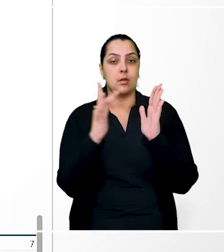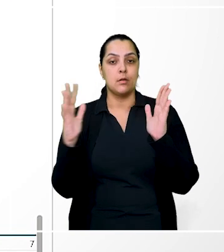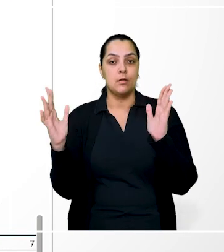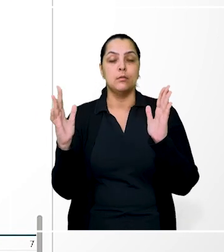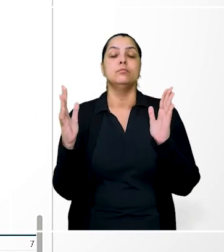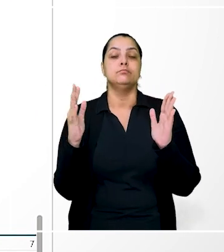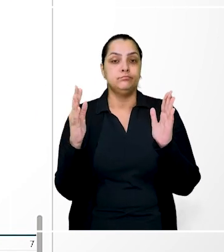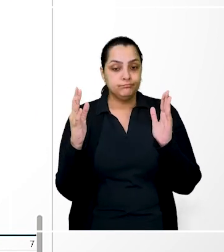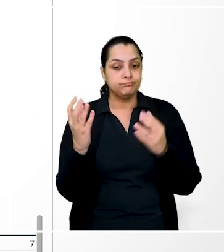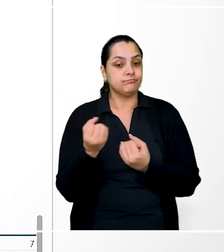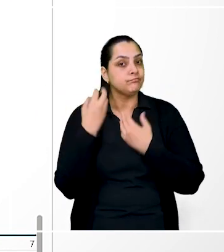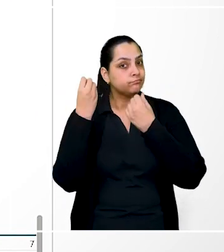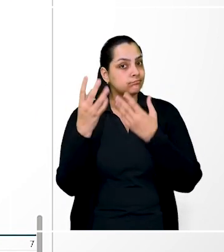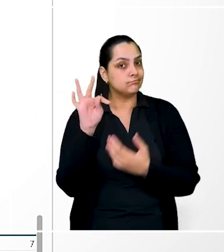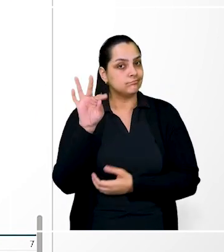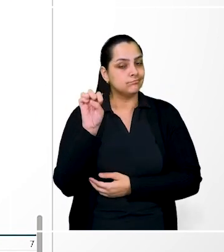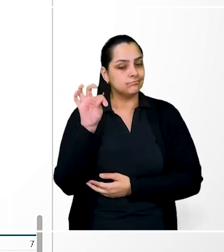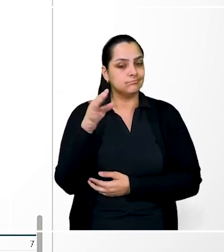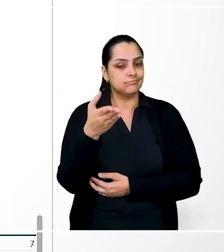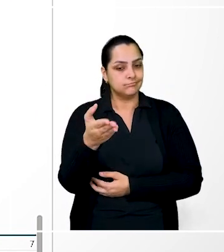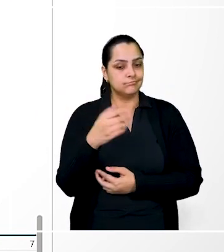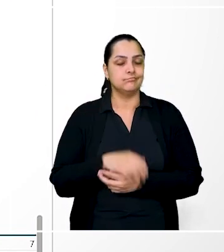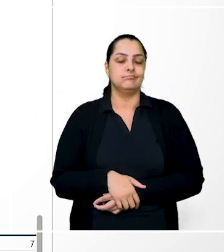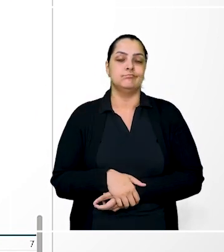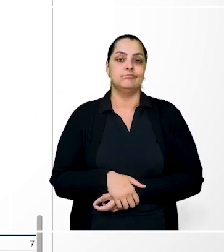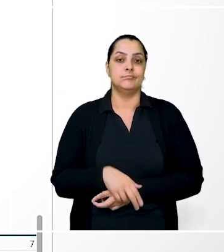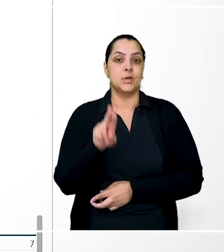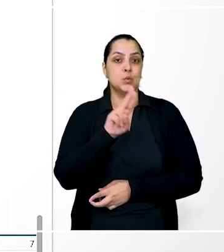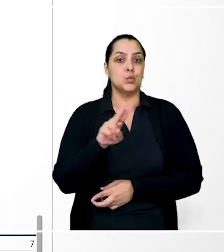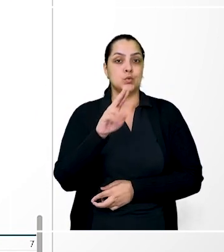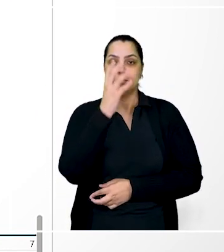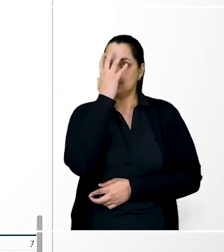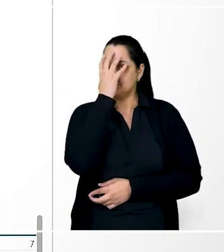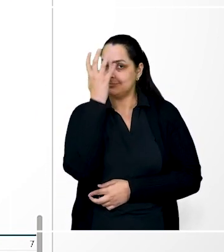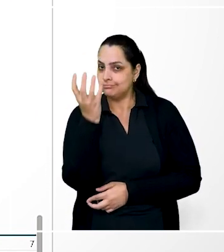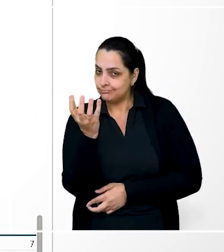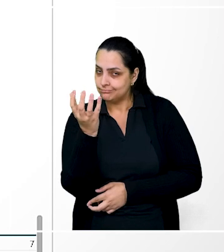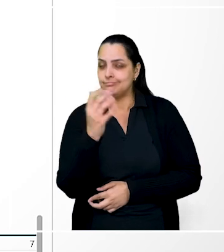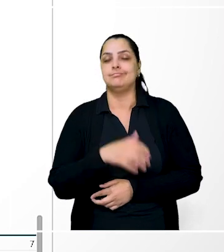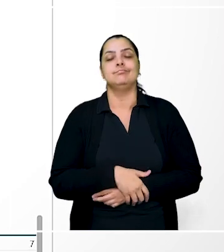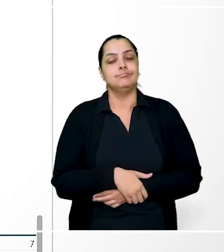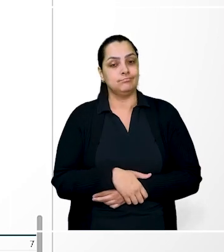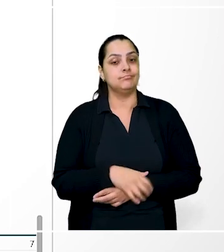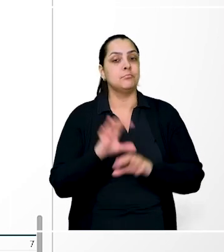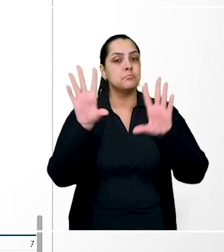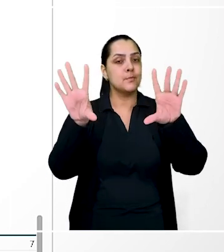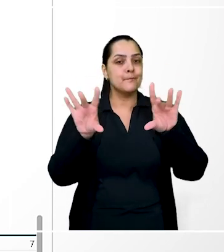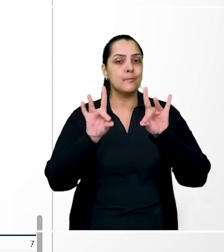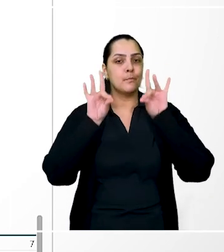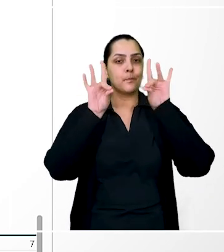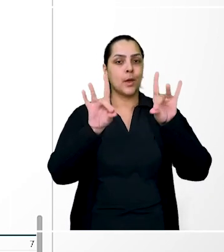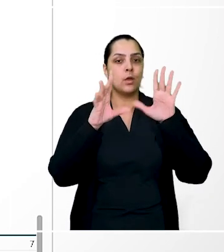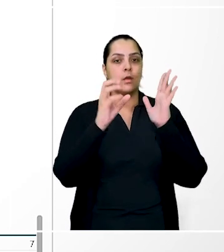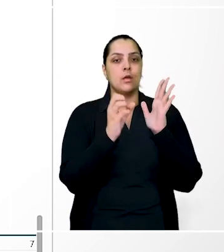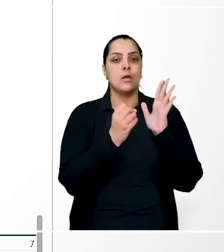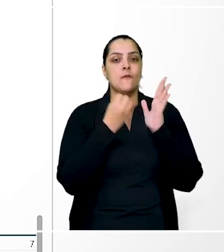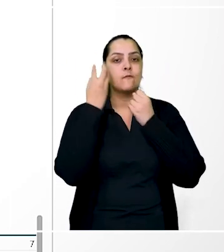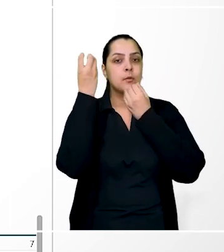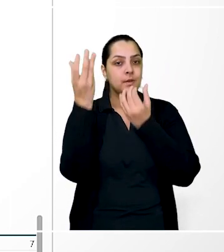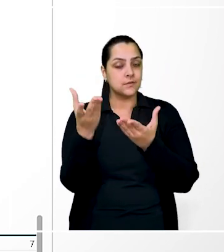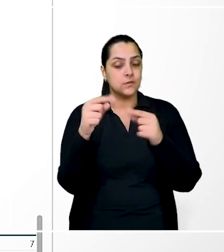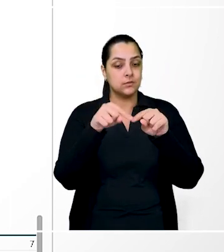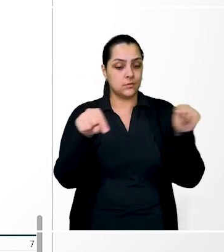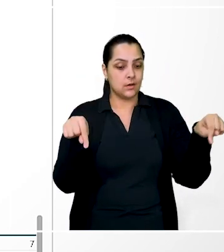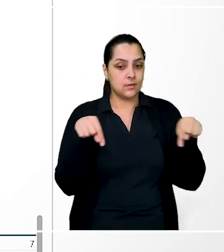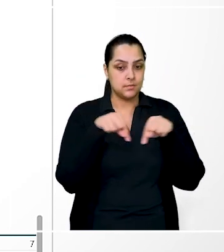movimentação processual do TST. A ferramenta usa a inteligência artificial para reunir informações